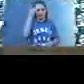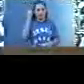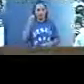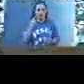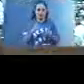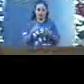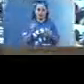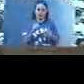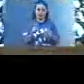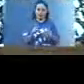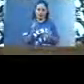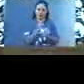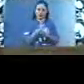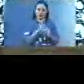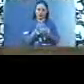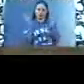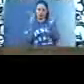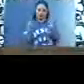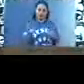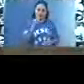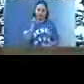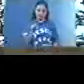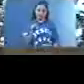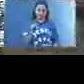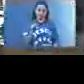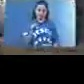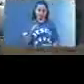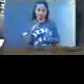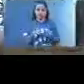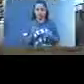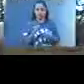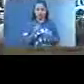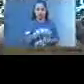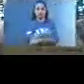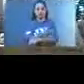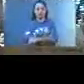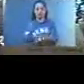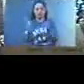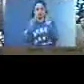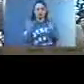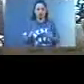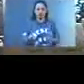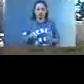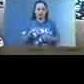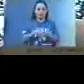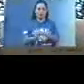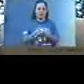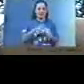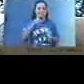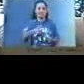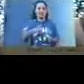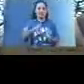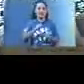não busca em primeiro lugar a graça. Não é isso que nós falamos quando rezamos a Ave Maria, olhando essa